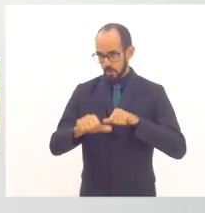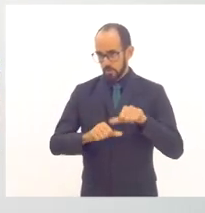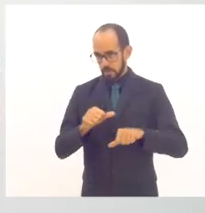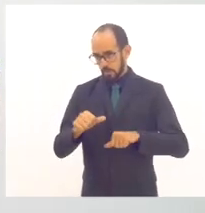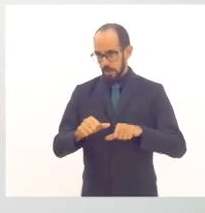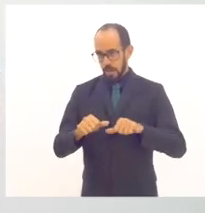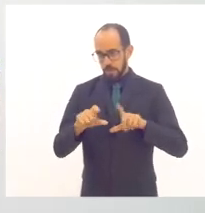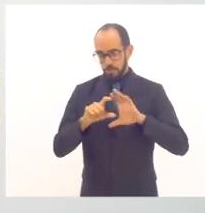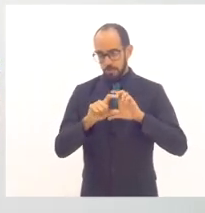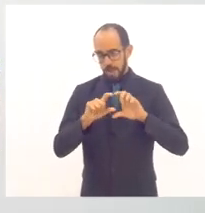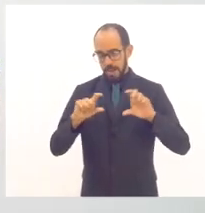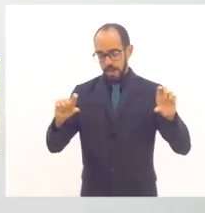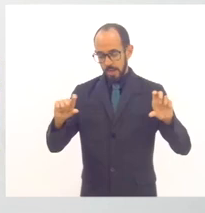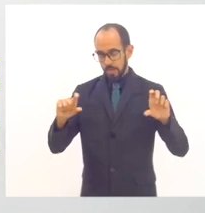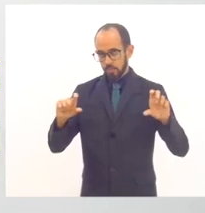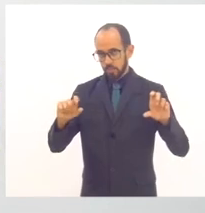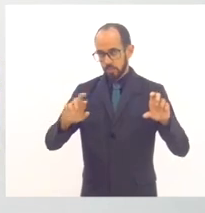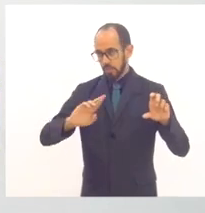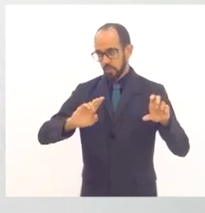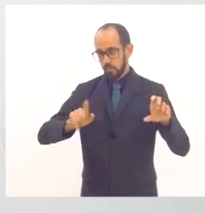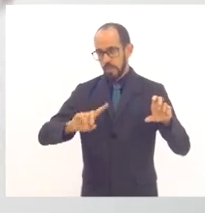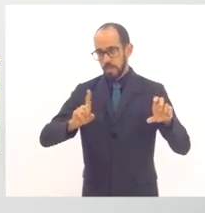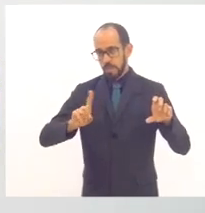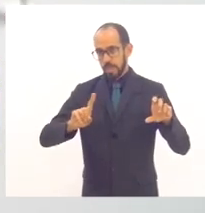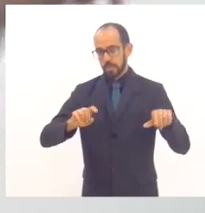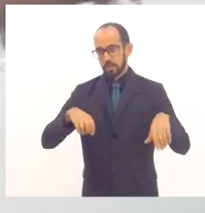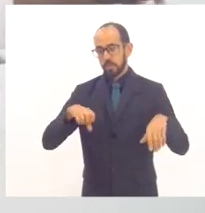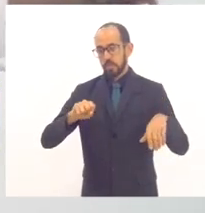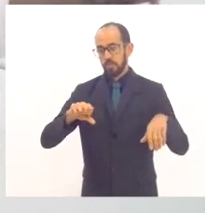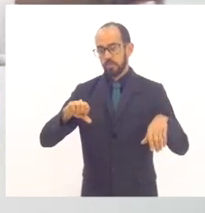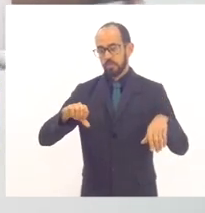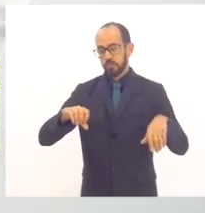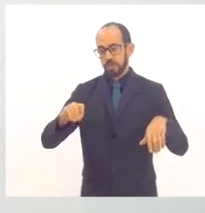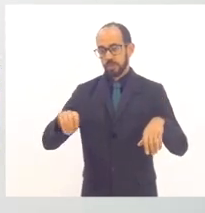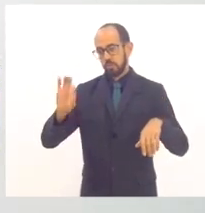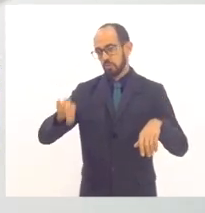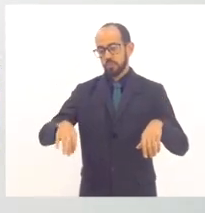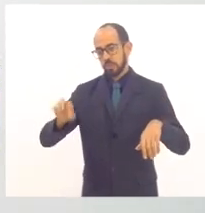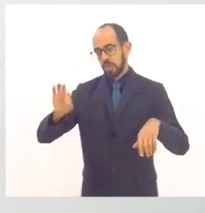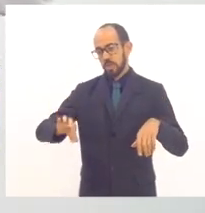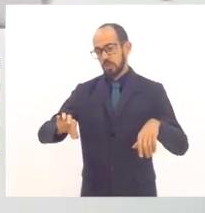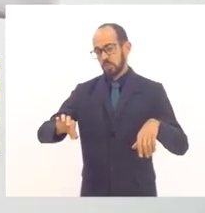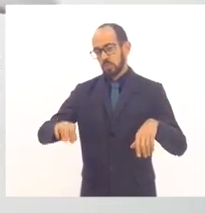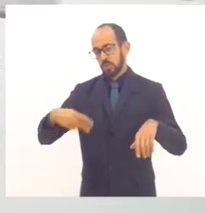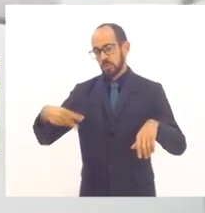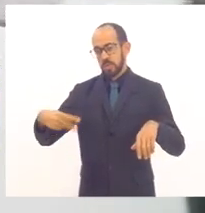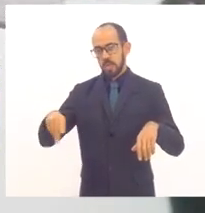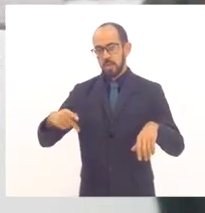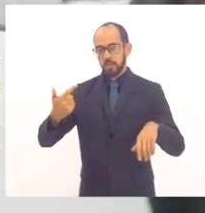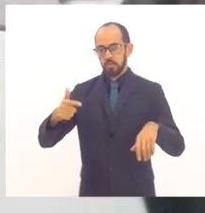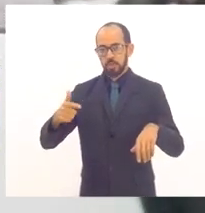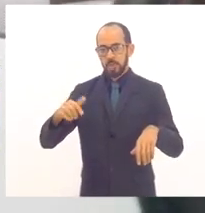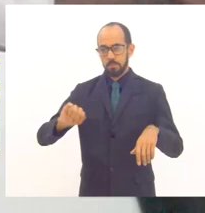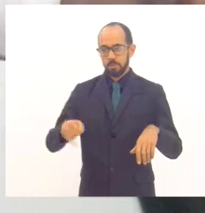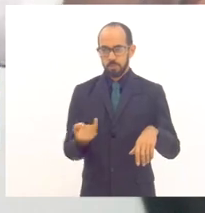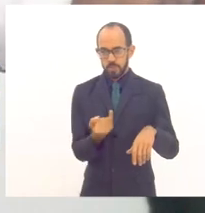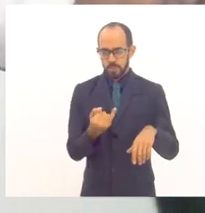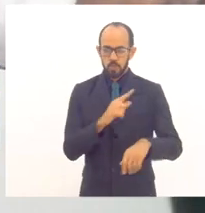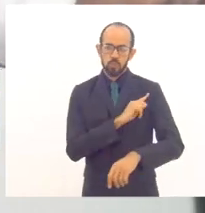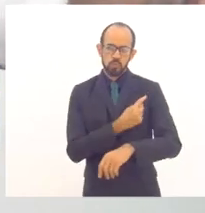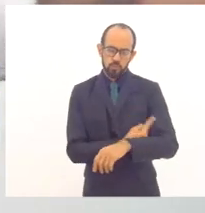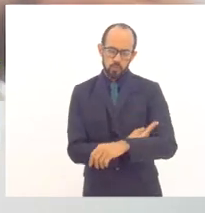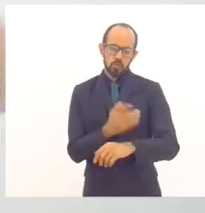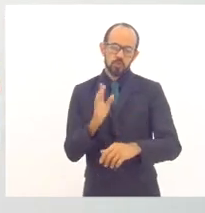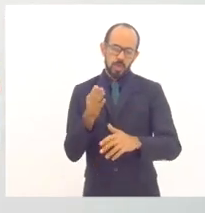outro parágrafo, isso não significa que 90% dele não se aproveite o esforço já feito. Eu sou muito contra